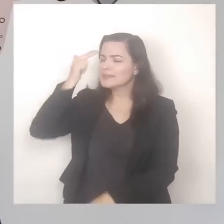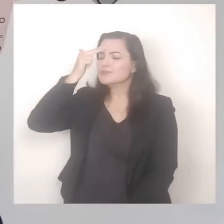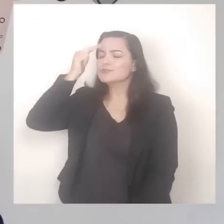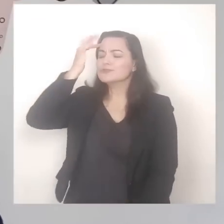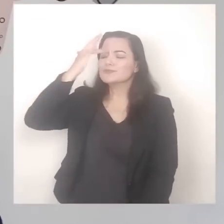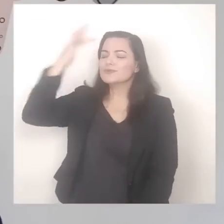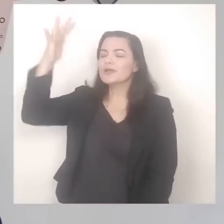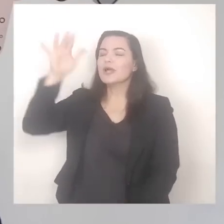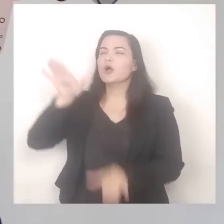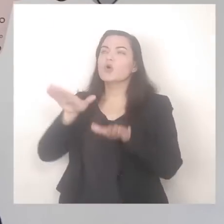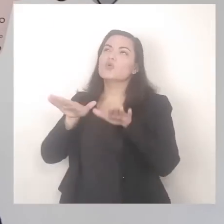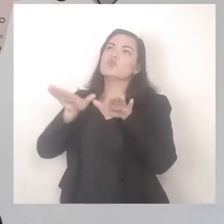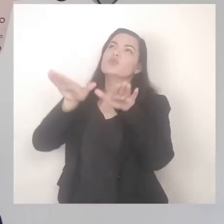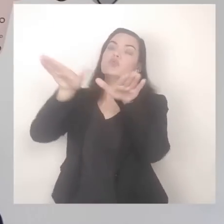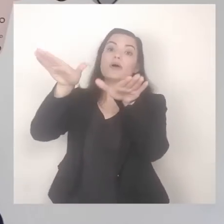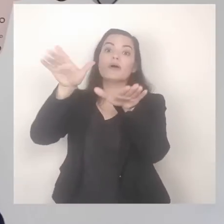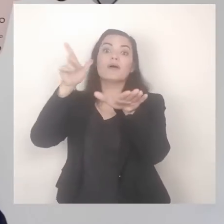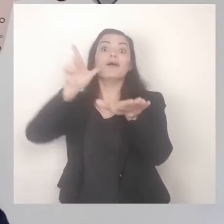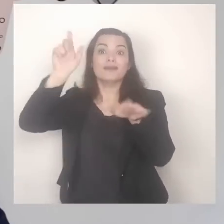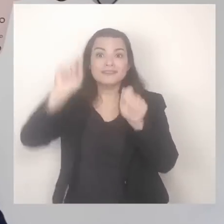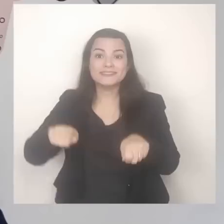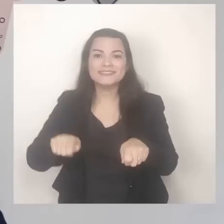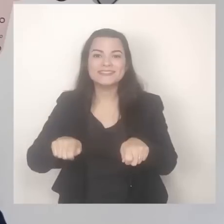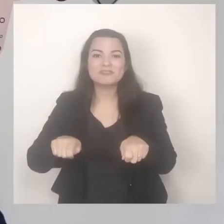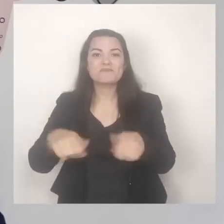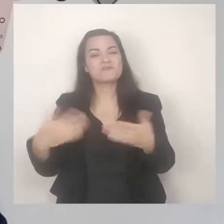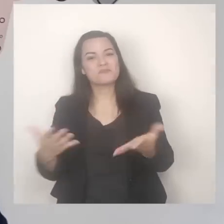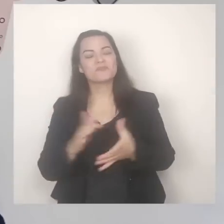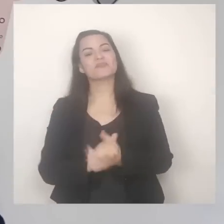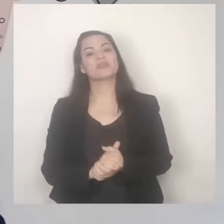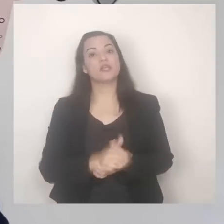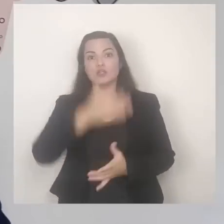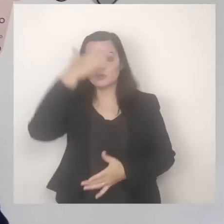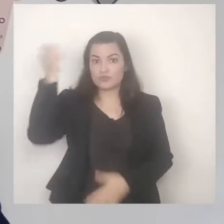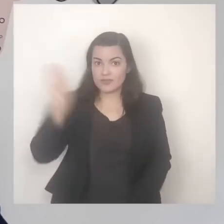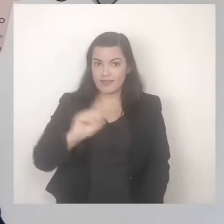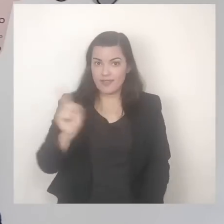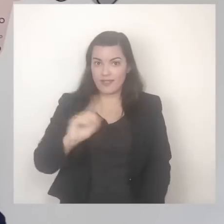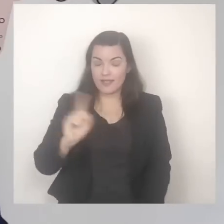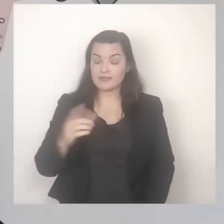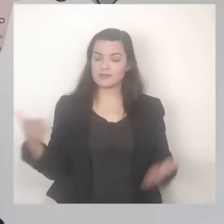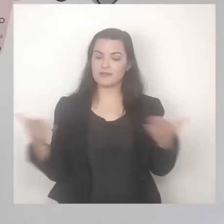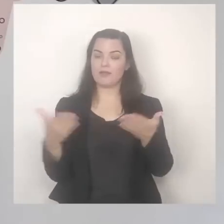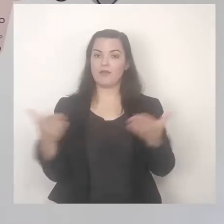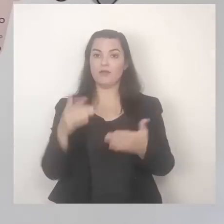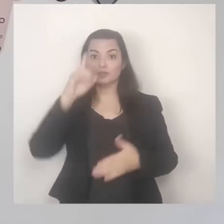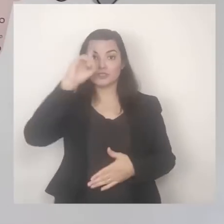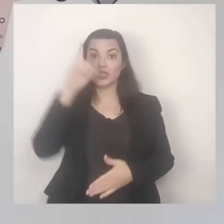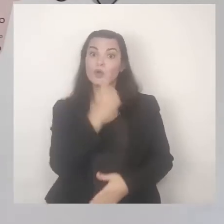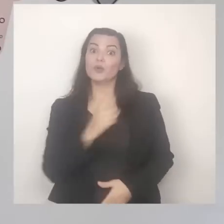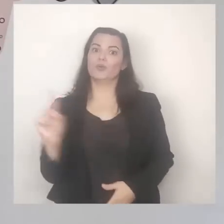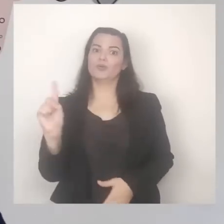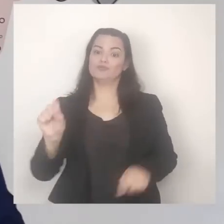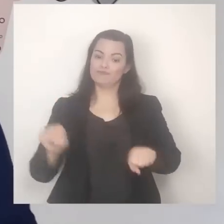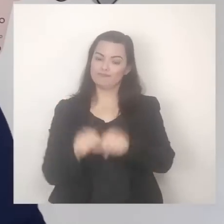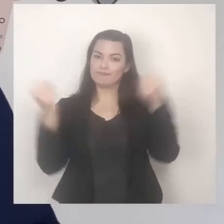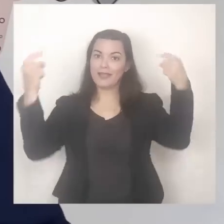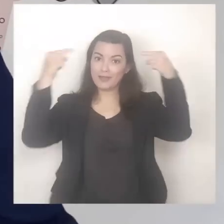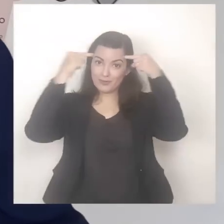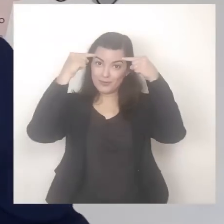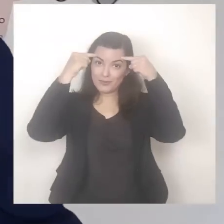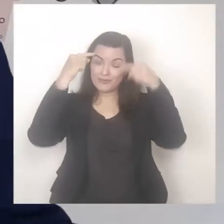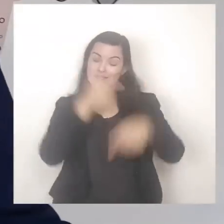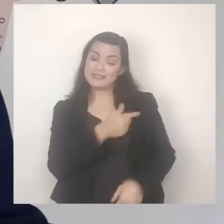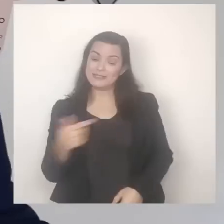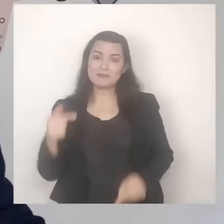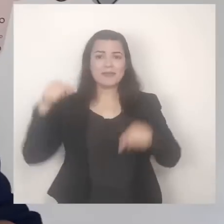humano fosse possível. Então não se esqueçam que hoje é o último dia do nosso Quebrando a Cuca. Essa